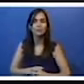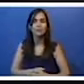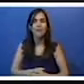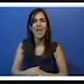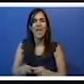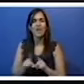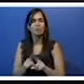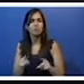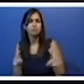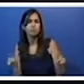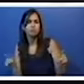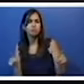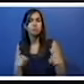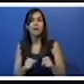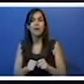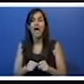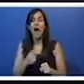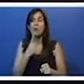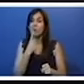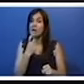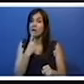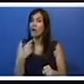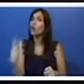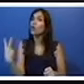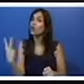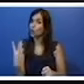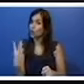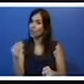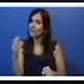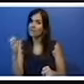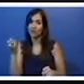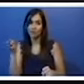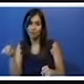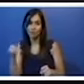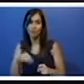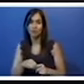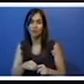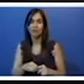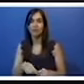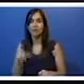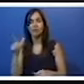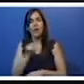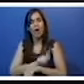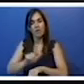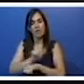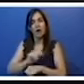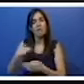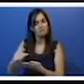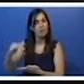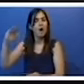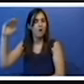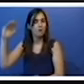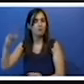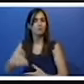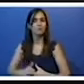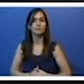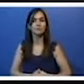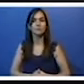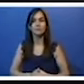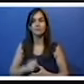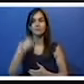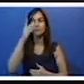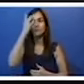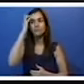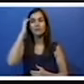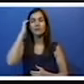e ela mede 4 cm e a vermelha é dois então a Lilás é maior vamos